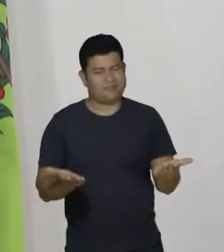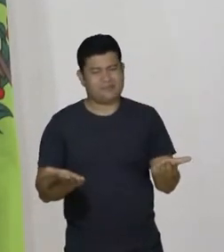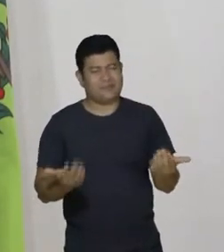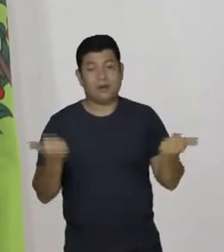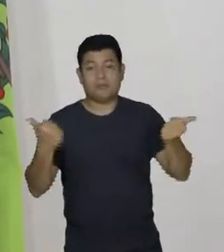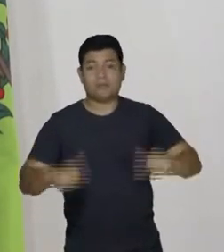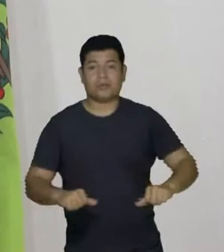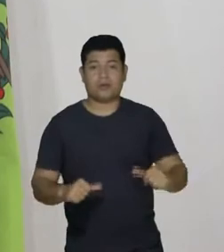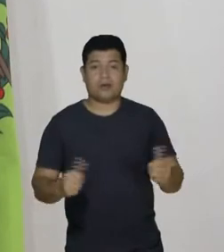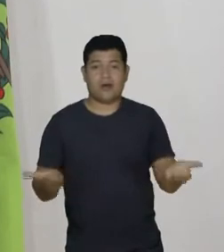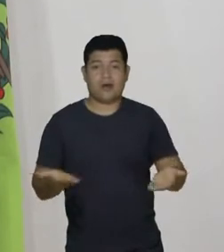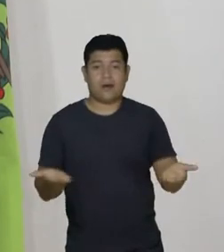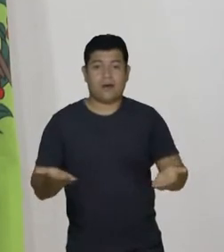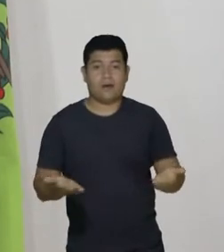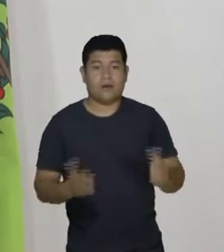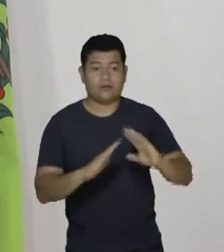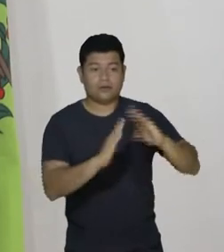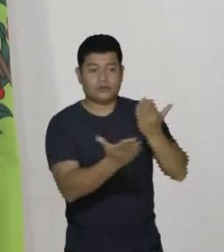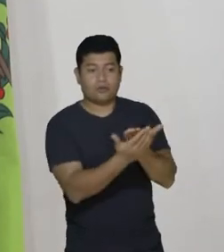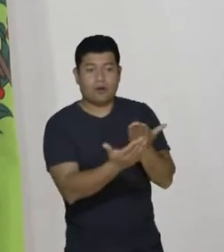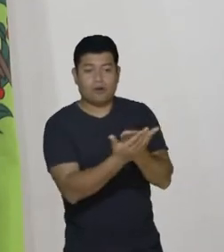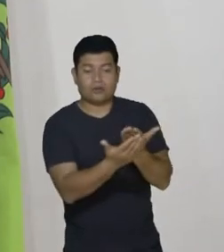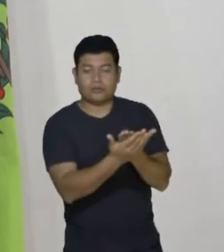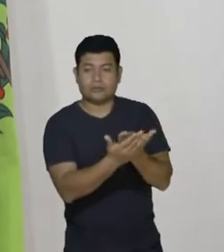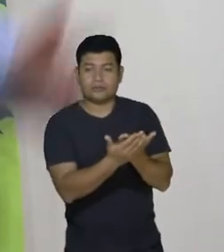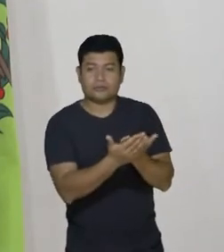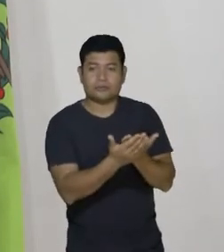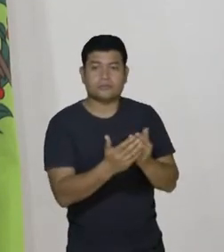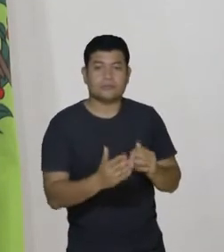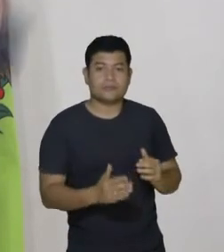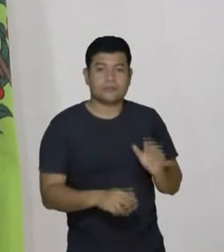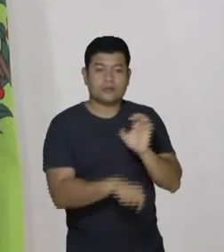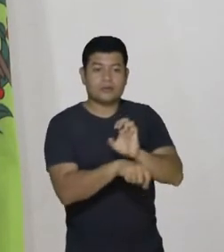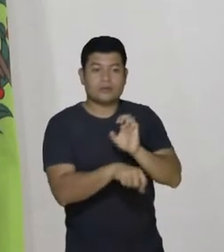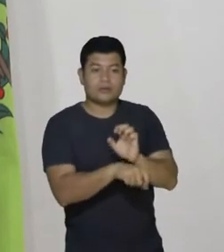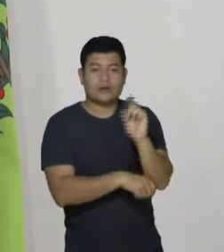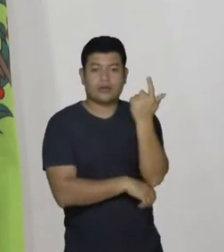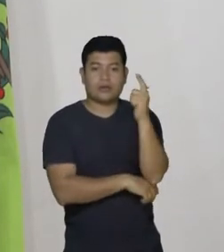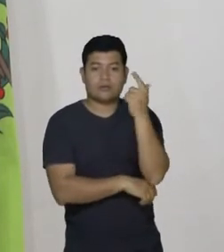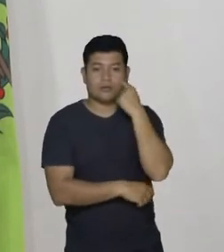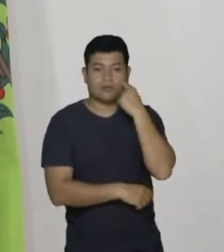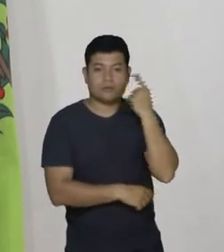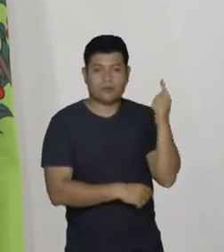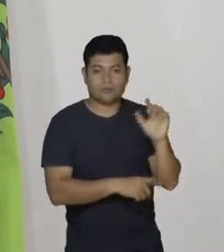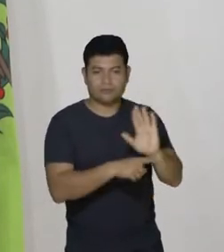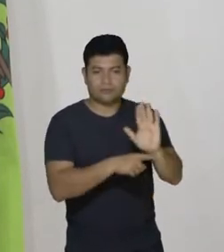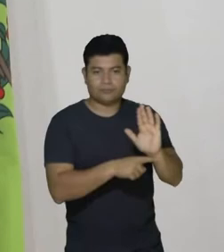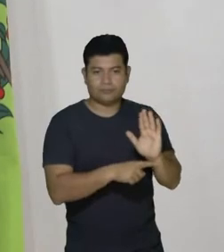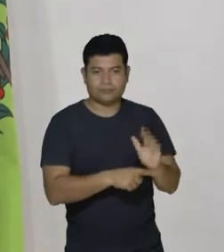isso que aconteceu numa escola estadual de Gaspar. Roda o vídeo.